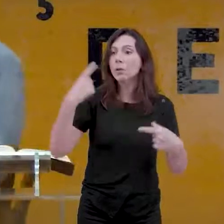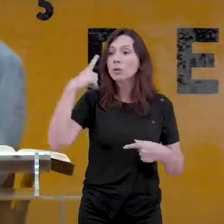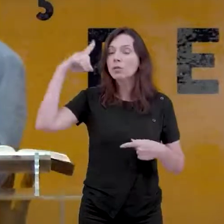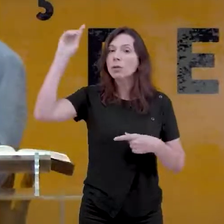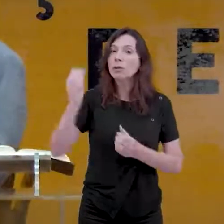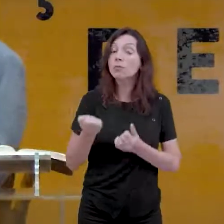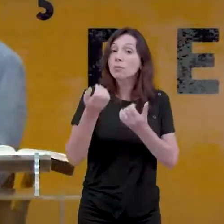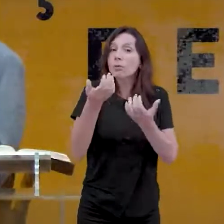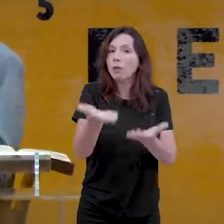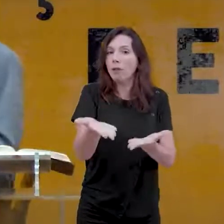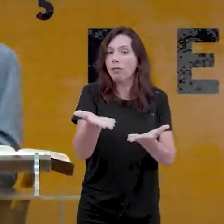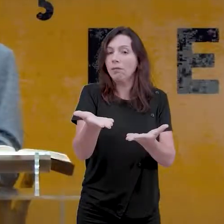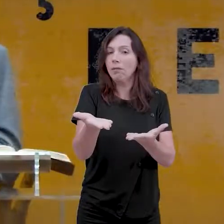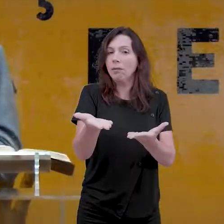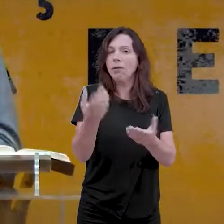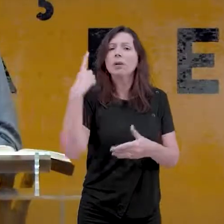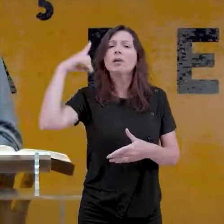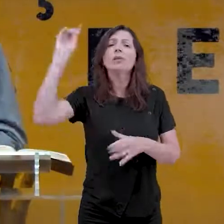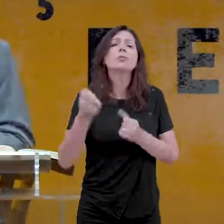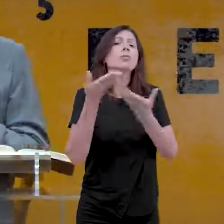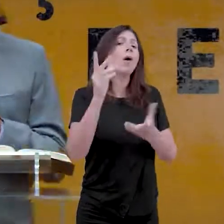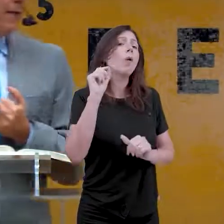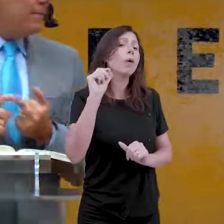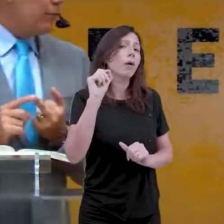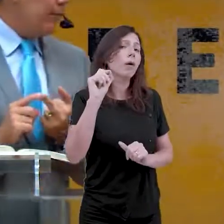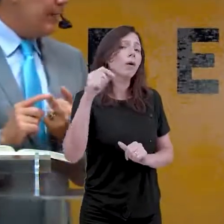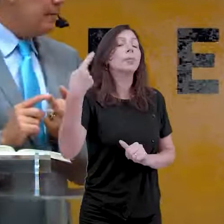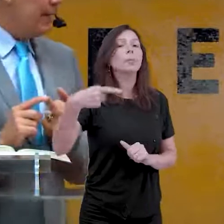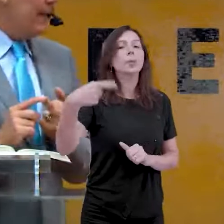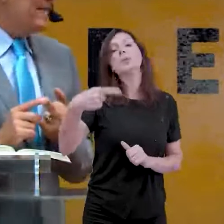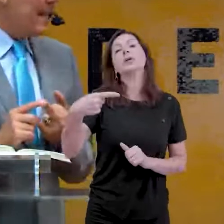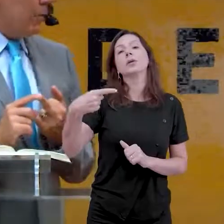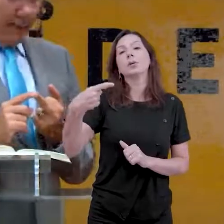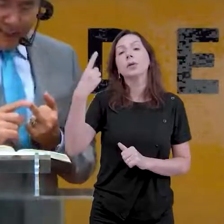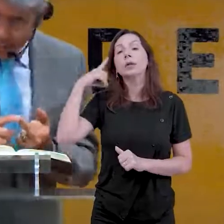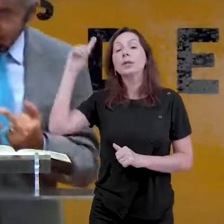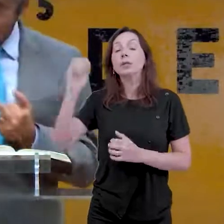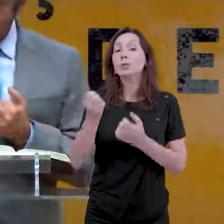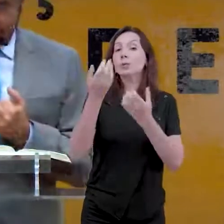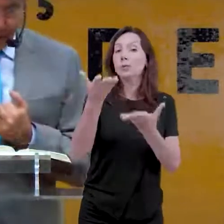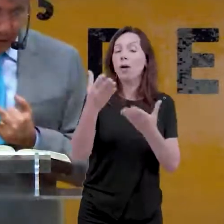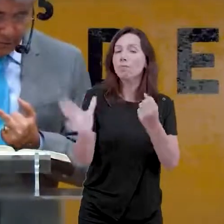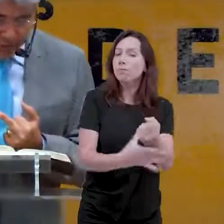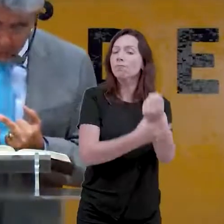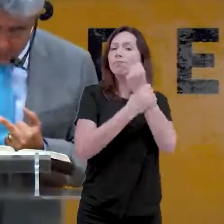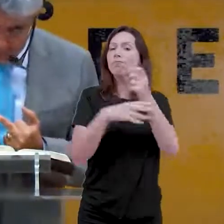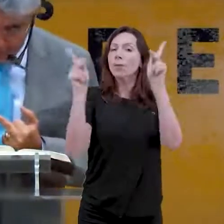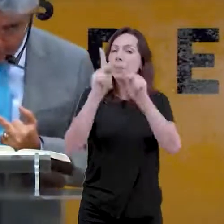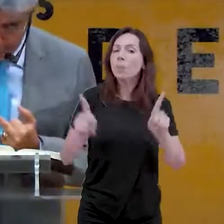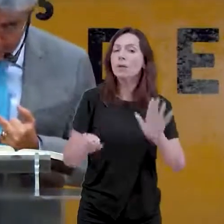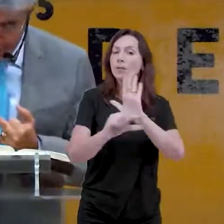oferece. E o que Deus oferece? Em primeiro lugar, Deus oferece para ele segurança e paz. Olha o